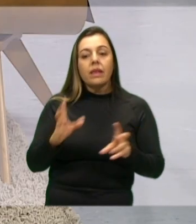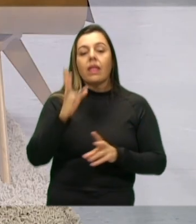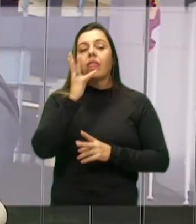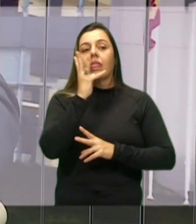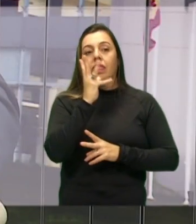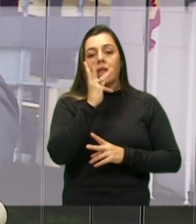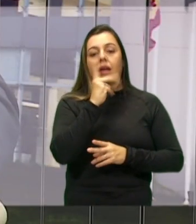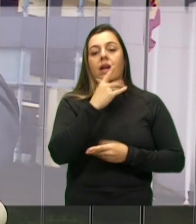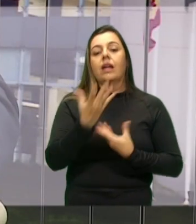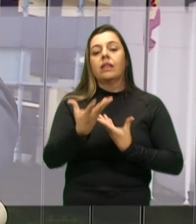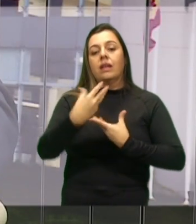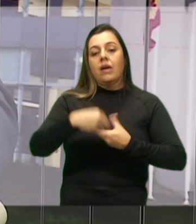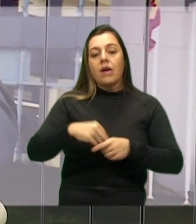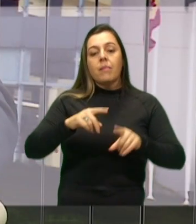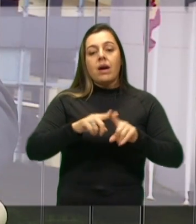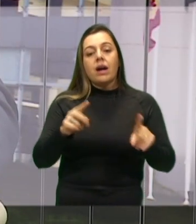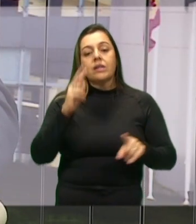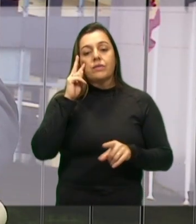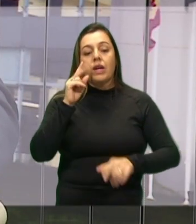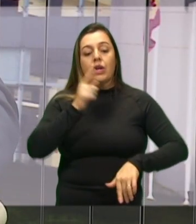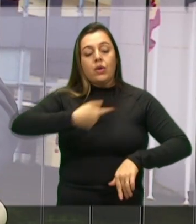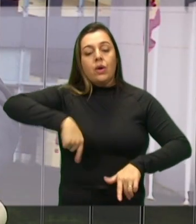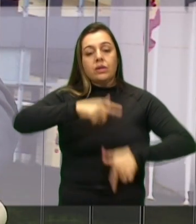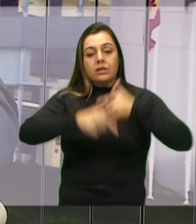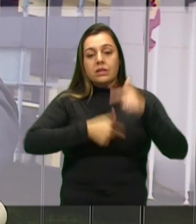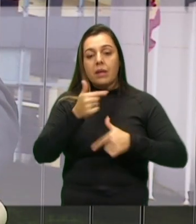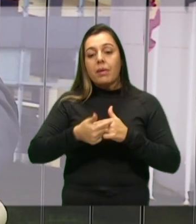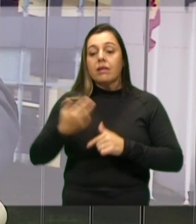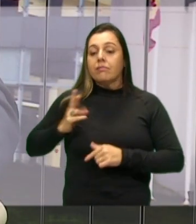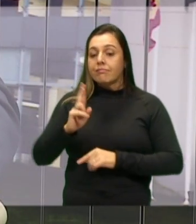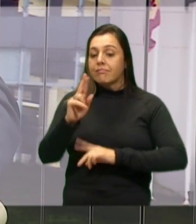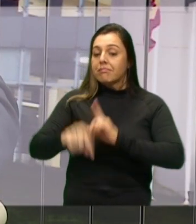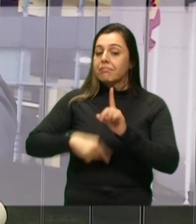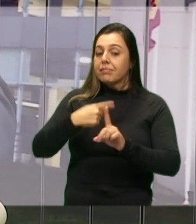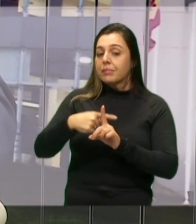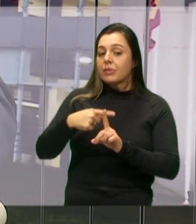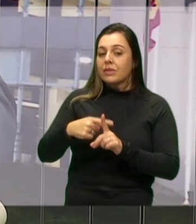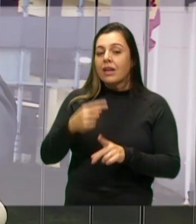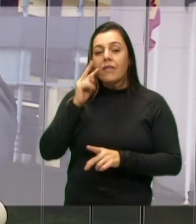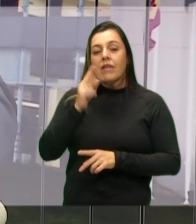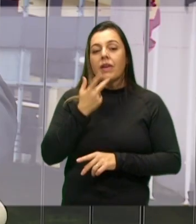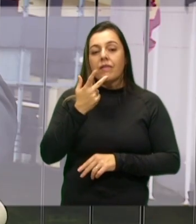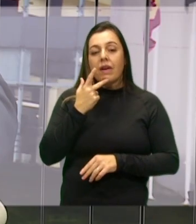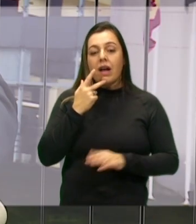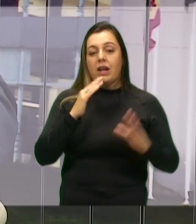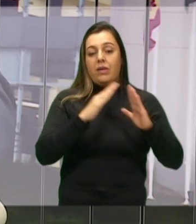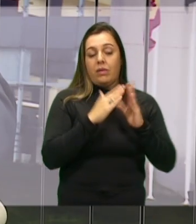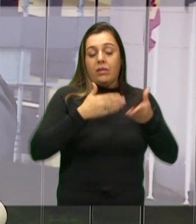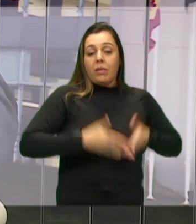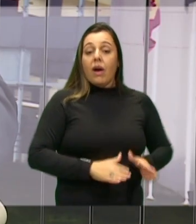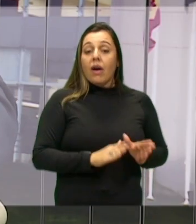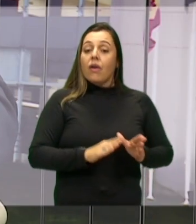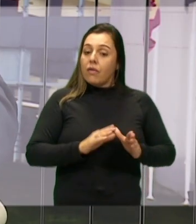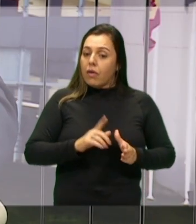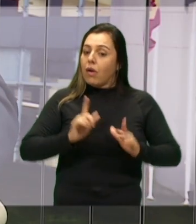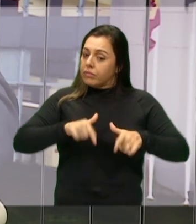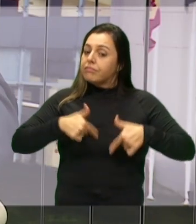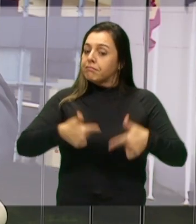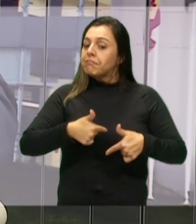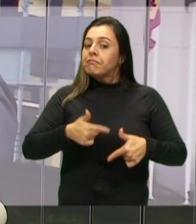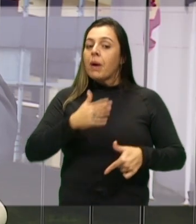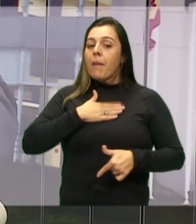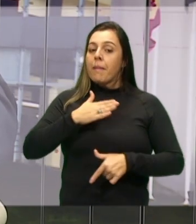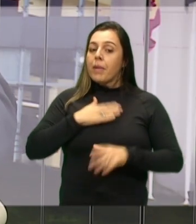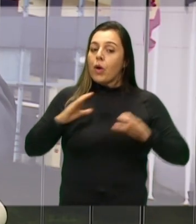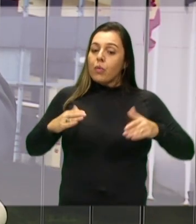lenta, né, dentro da casa, mas a gente vê que o nosso trabalho tem dado resultado aí nos últimos meses. O que a gente acabou de citar da maternidade foi enfrentamento feito pelo